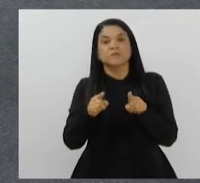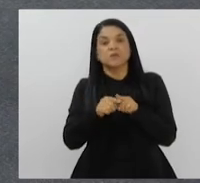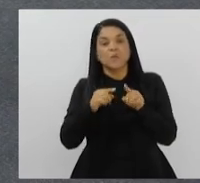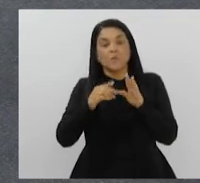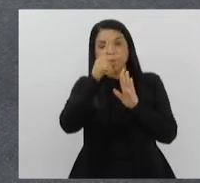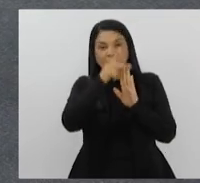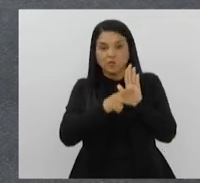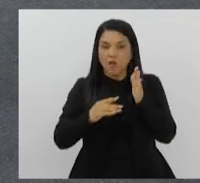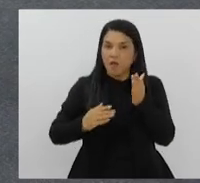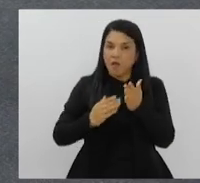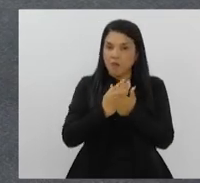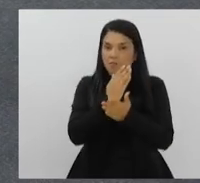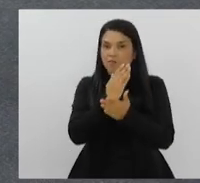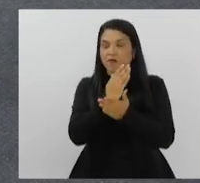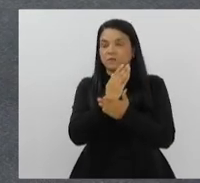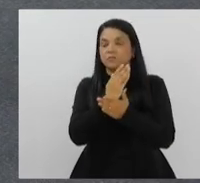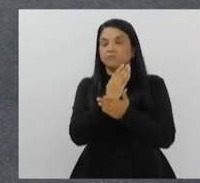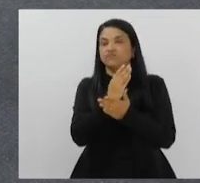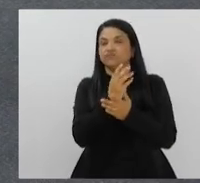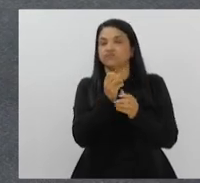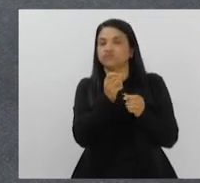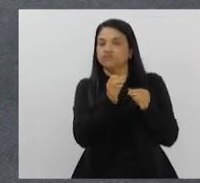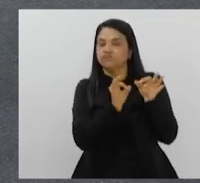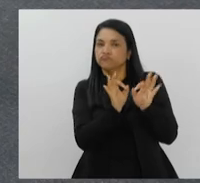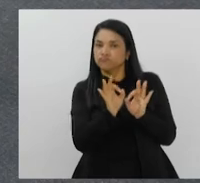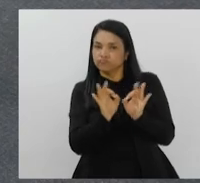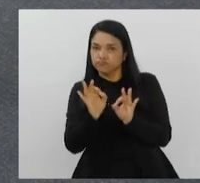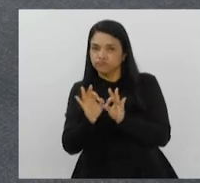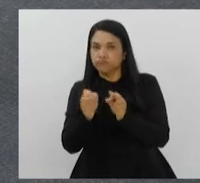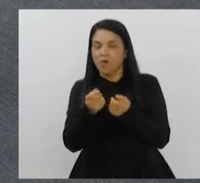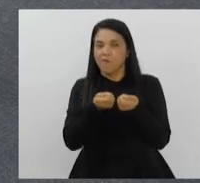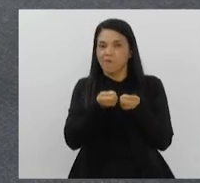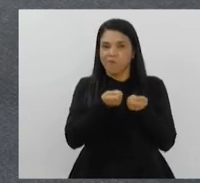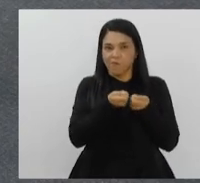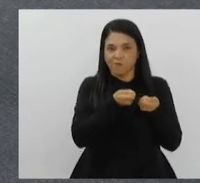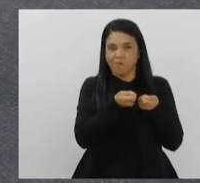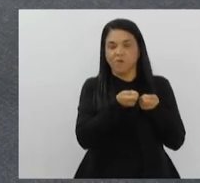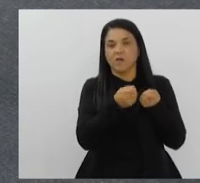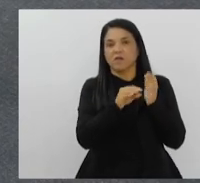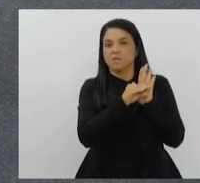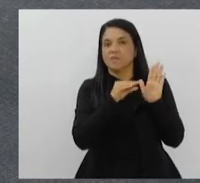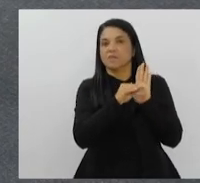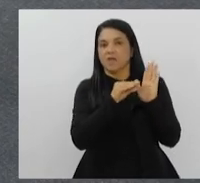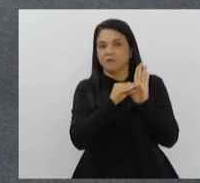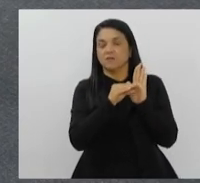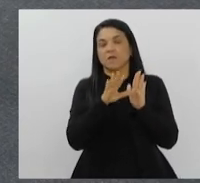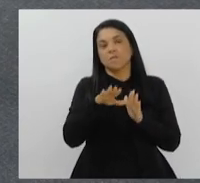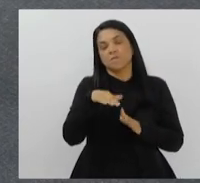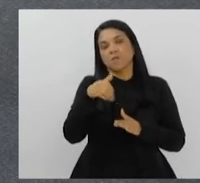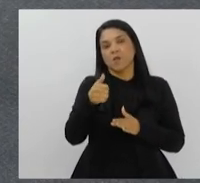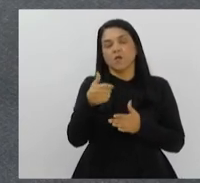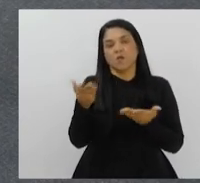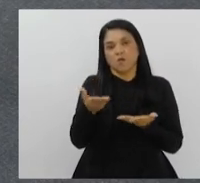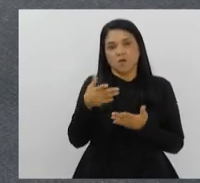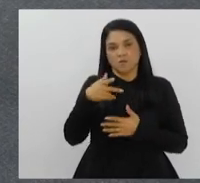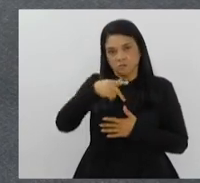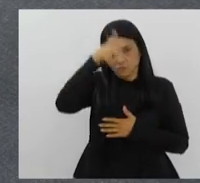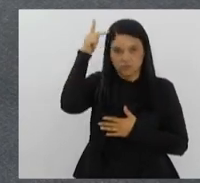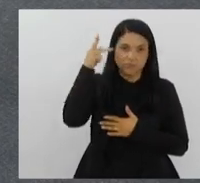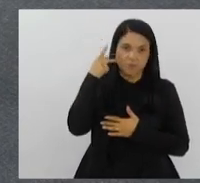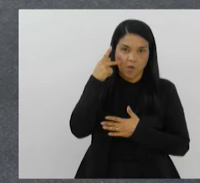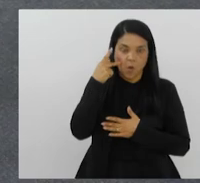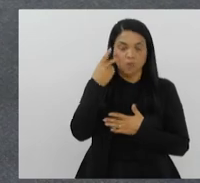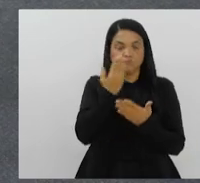aprovado, devidamente ajustado e emendado, mas melhor ouvirmos o deputado Luiz Paulo, que é quem